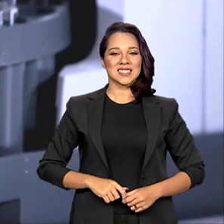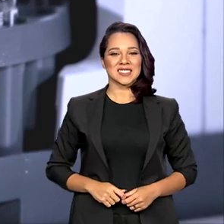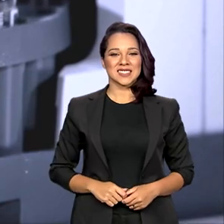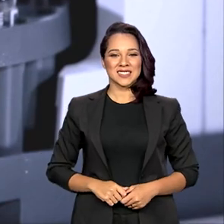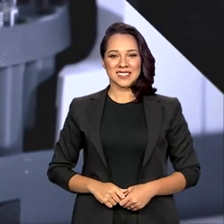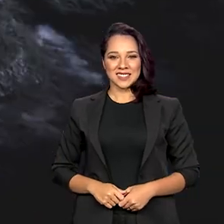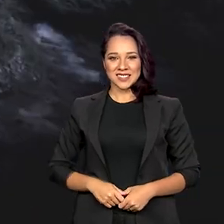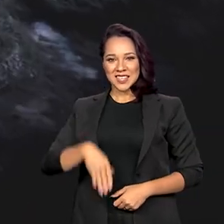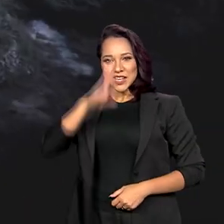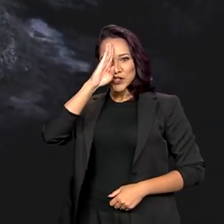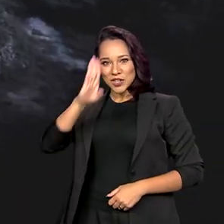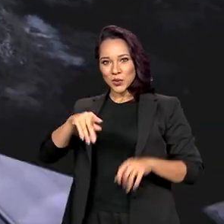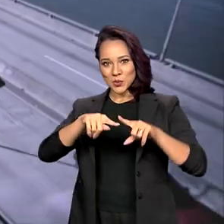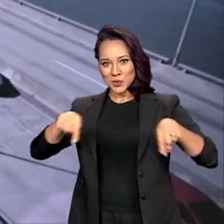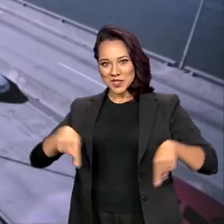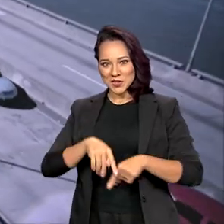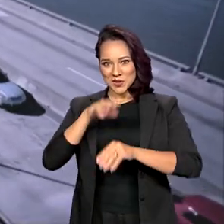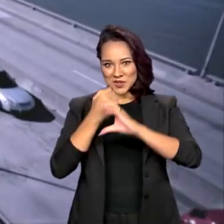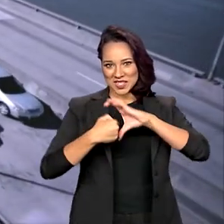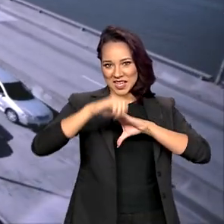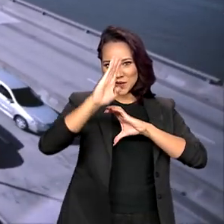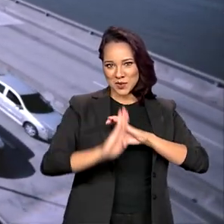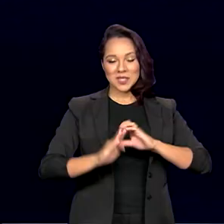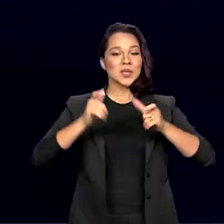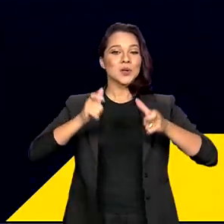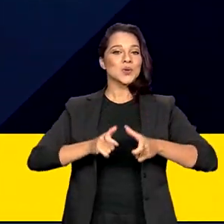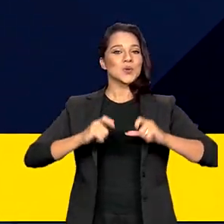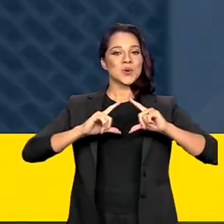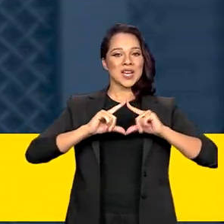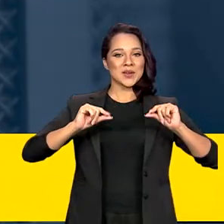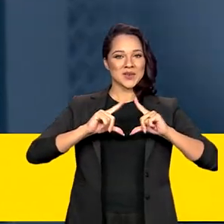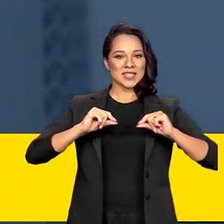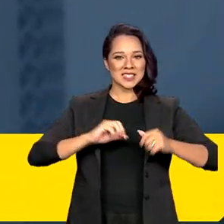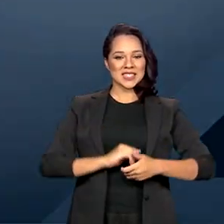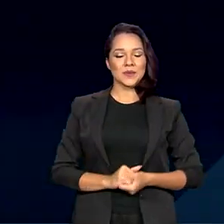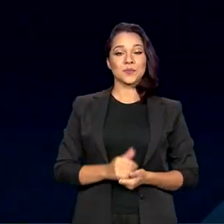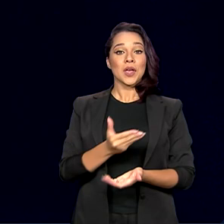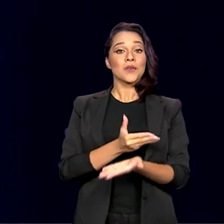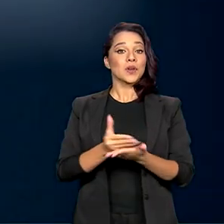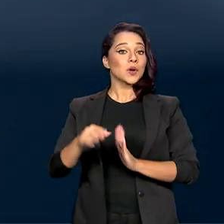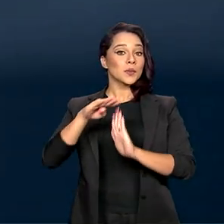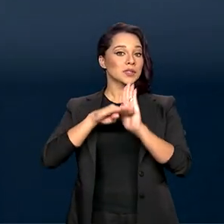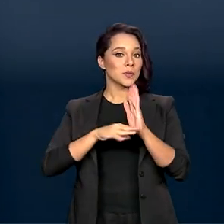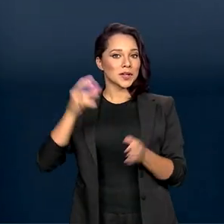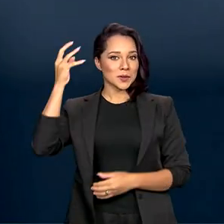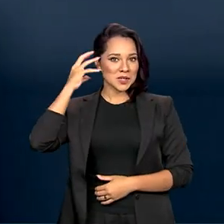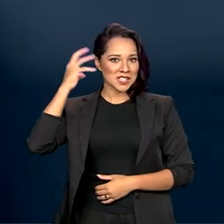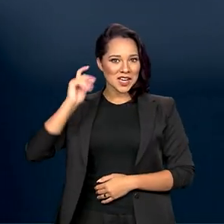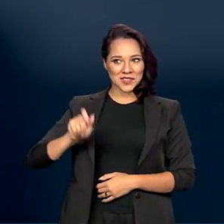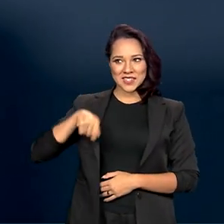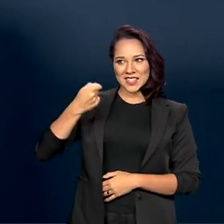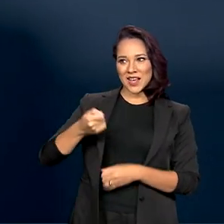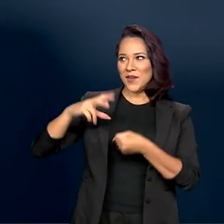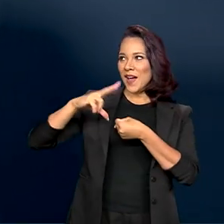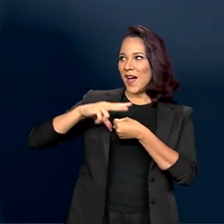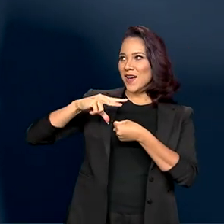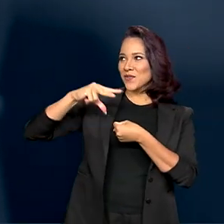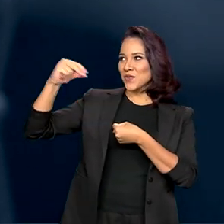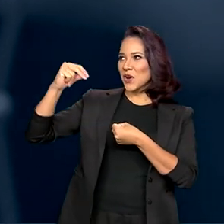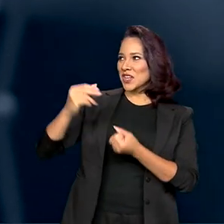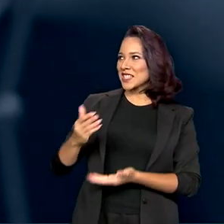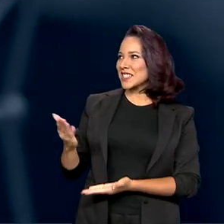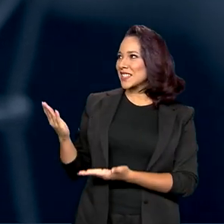país. Direto dos estúdios da Empresa Brasil de Comunicação, em Brasília, vem aí